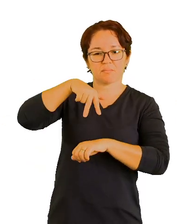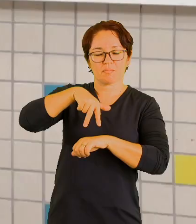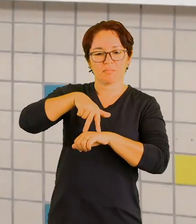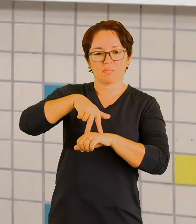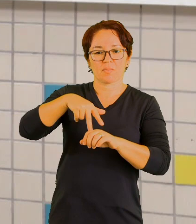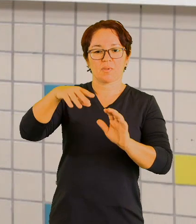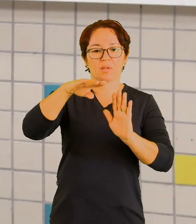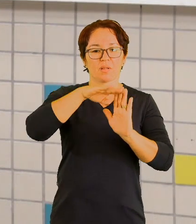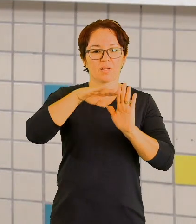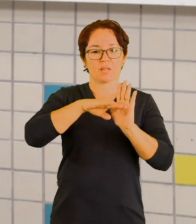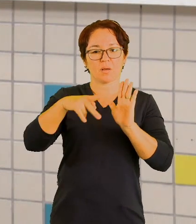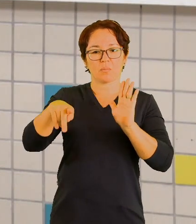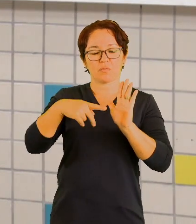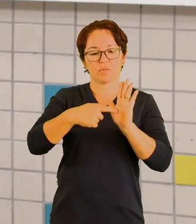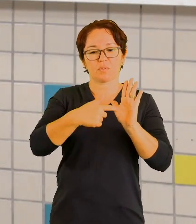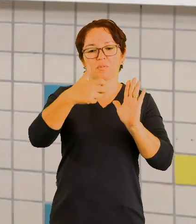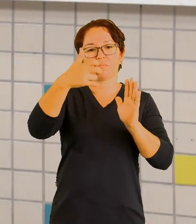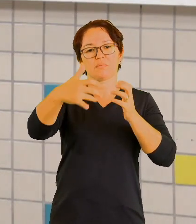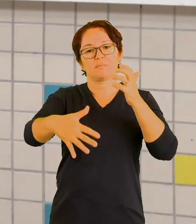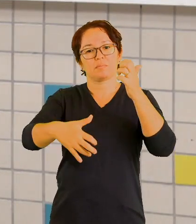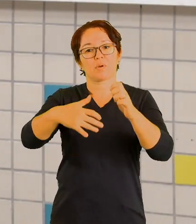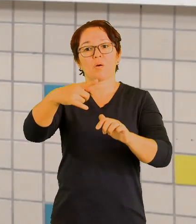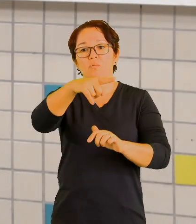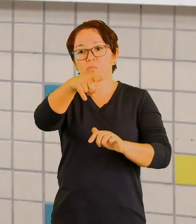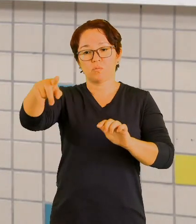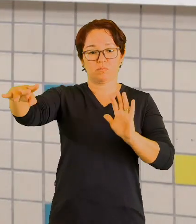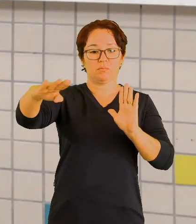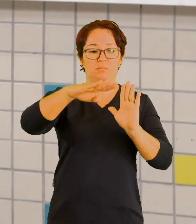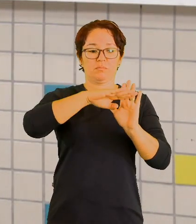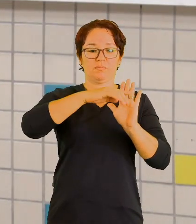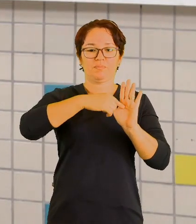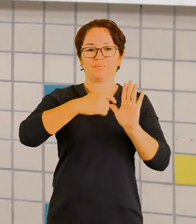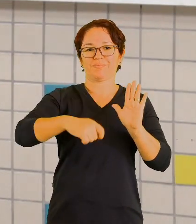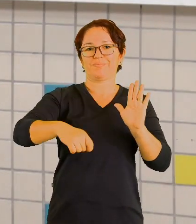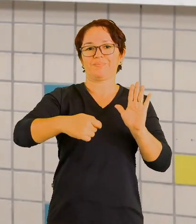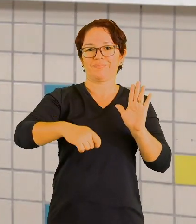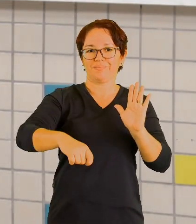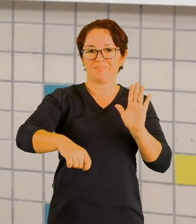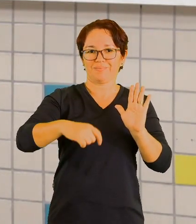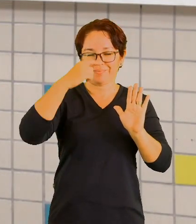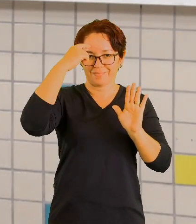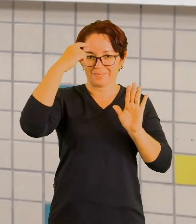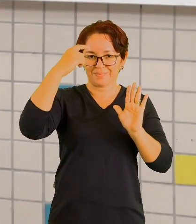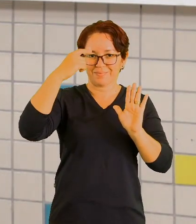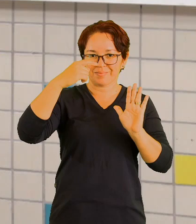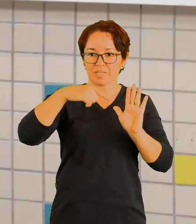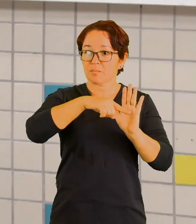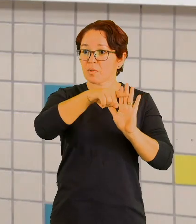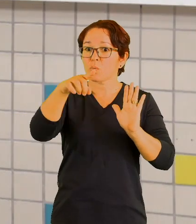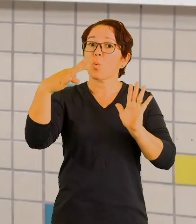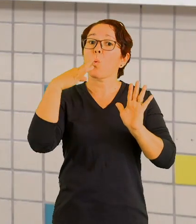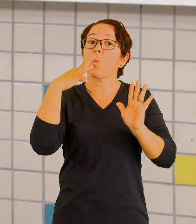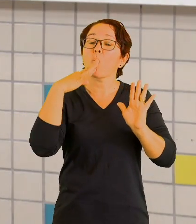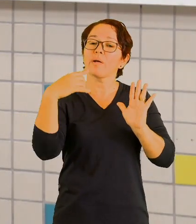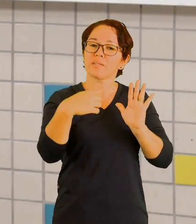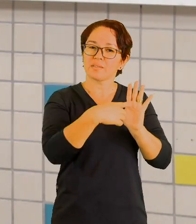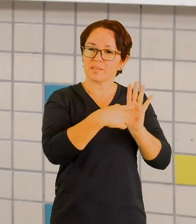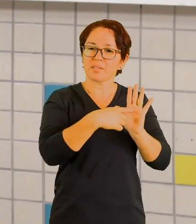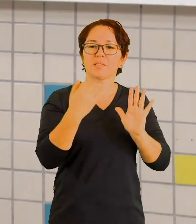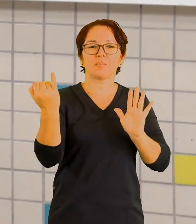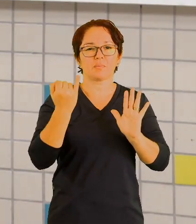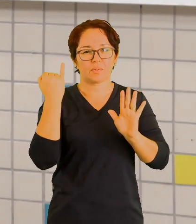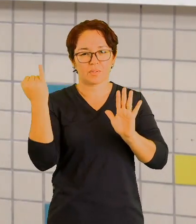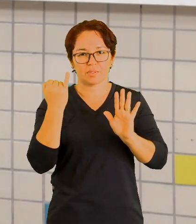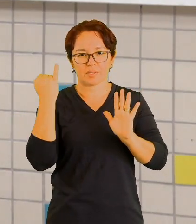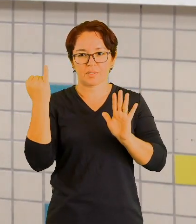no início do ano, a socialização desse documento. Essa socialização, ela geralmente é feita pela